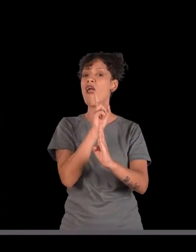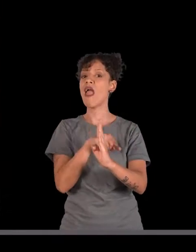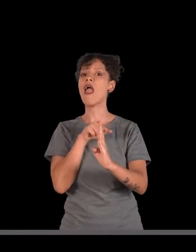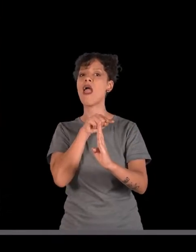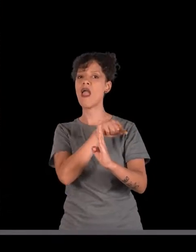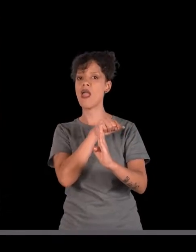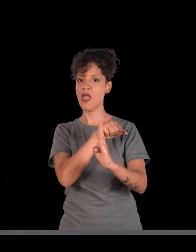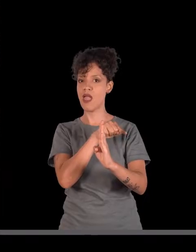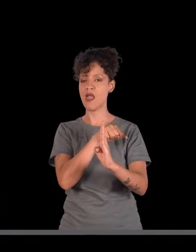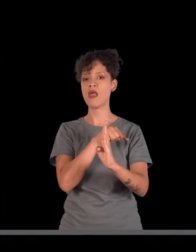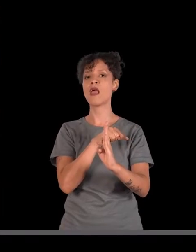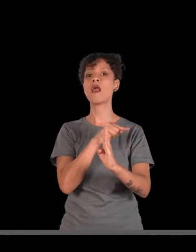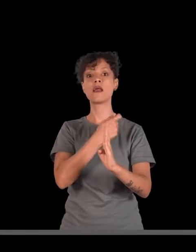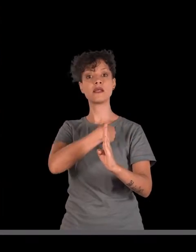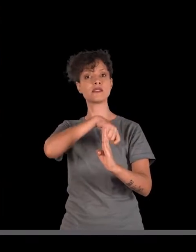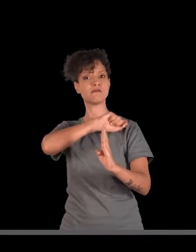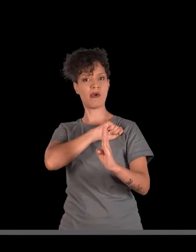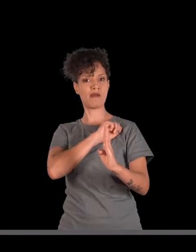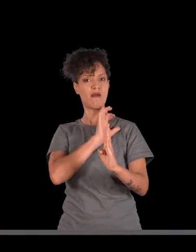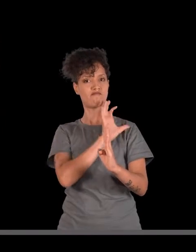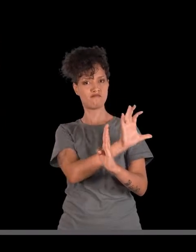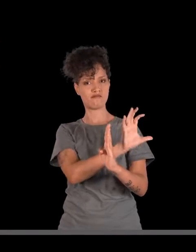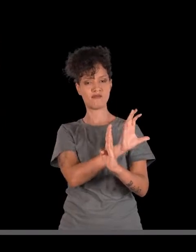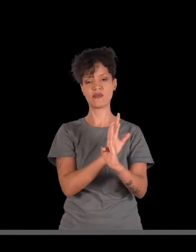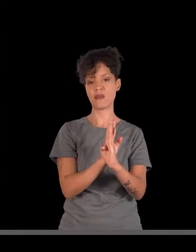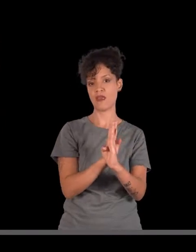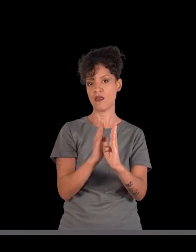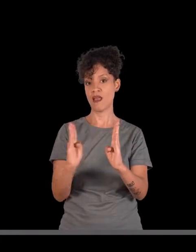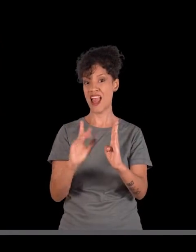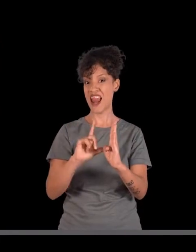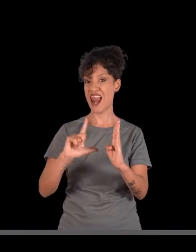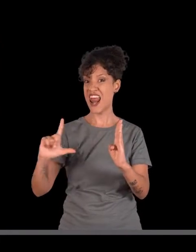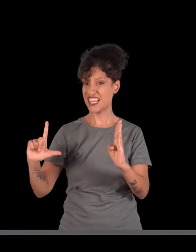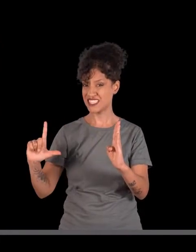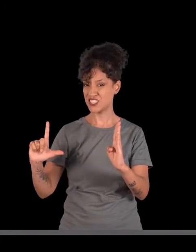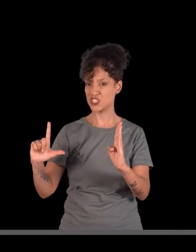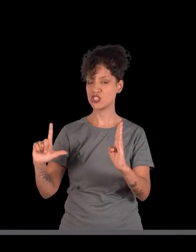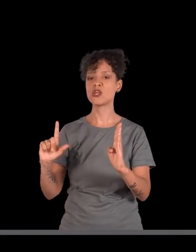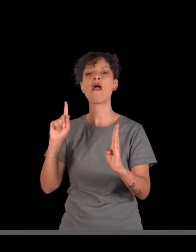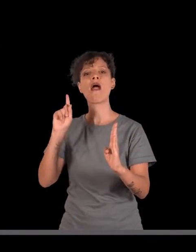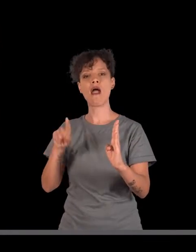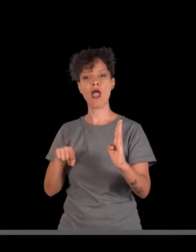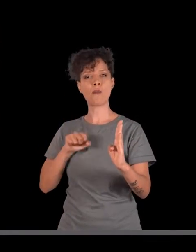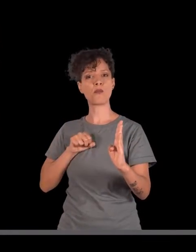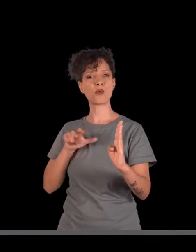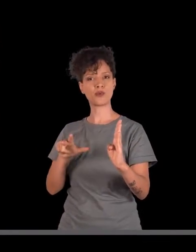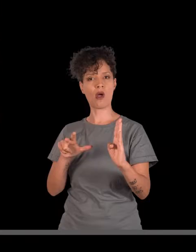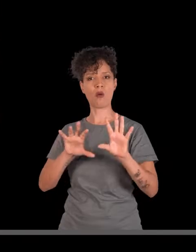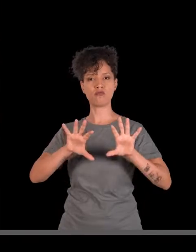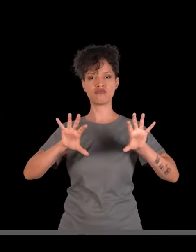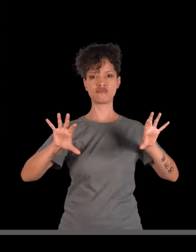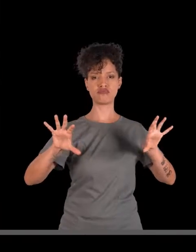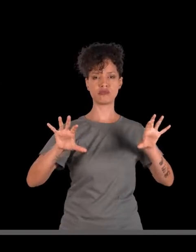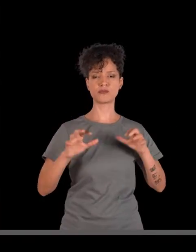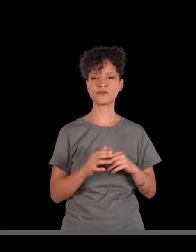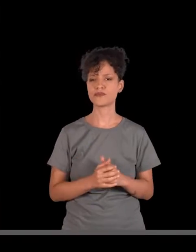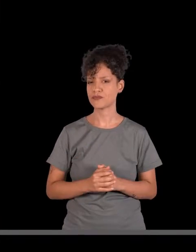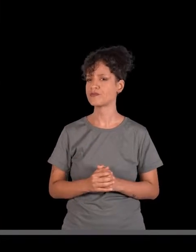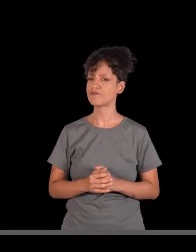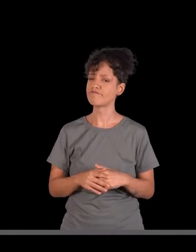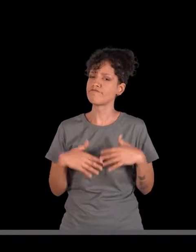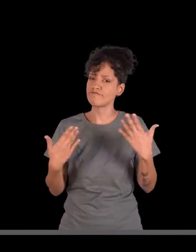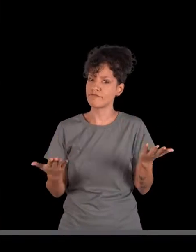oeste, nós tínhamos território espanhol. Dessa linha para leste, nós tínhamos o território português.